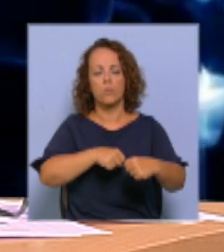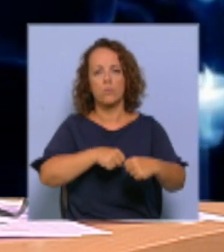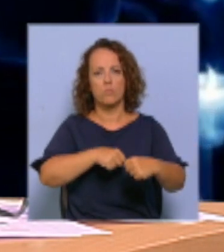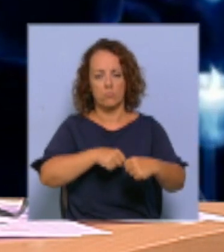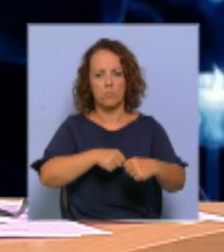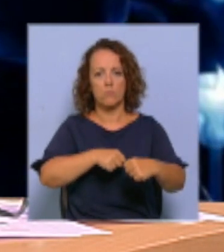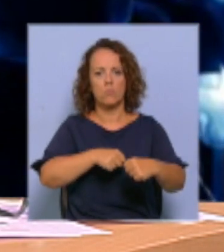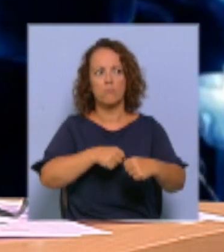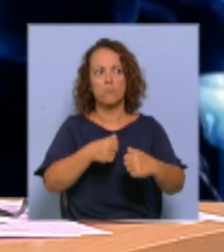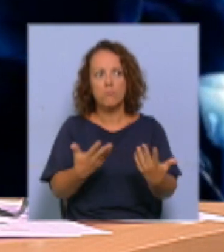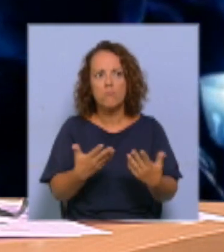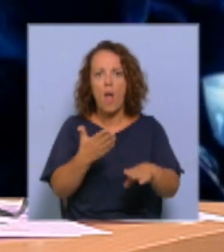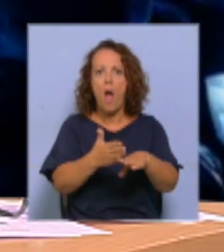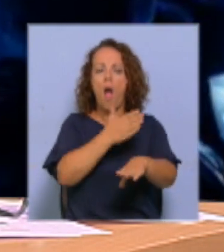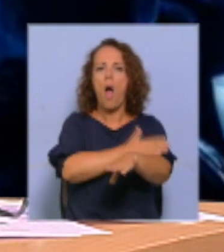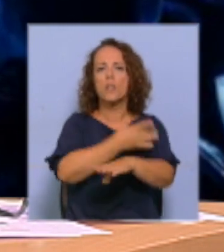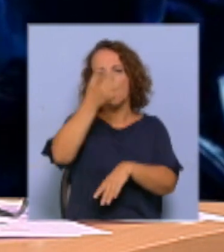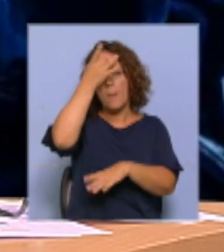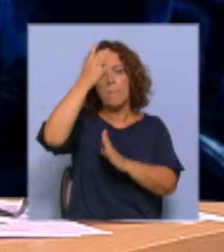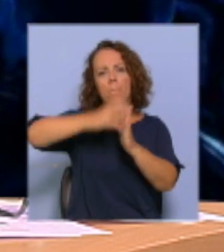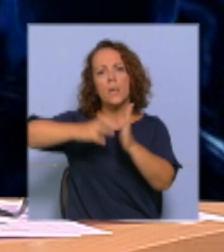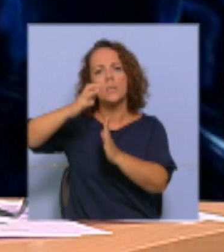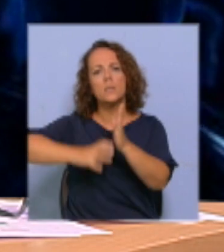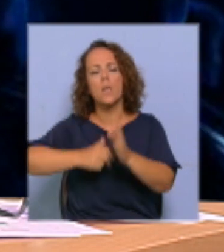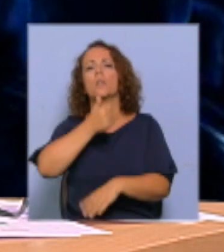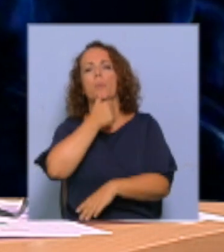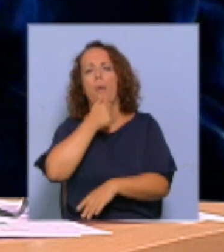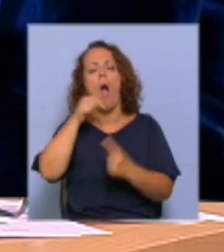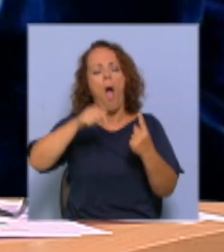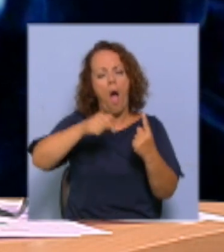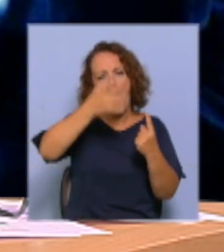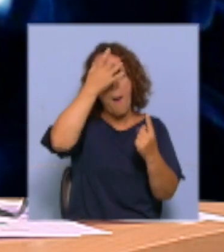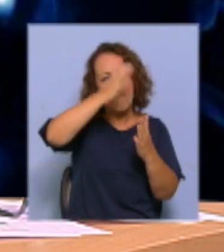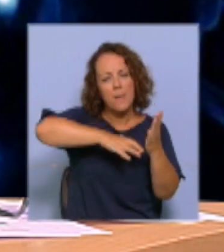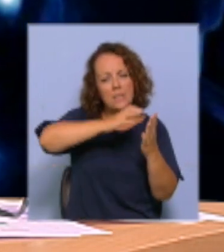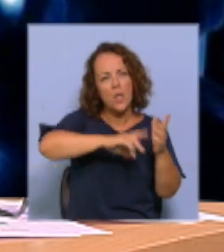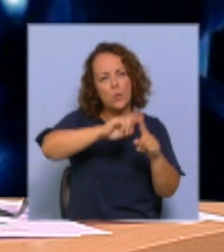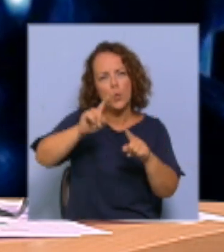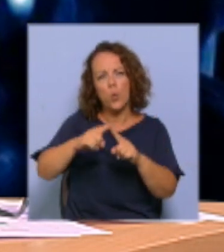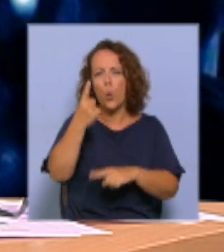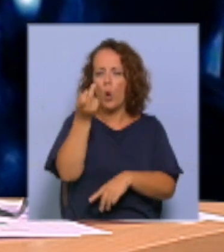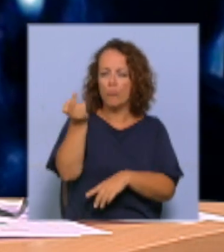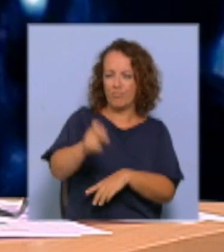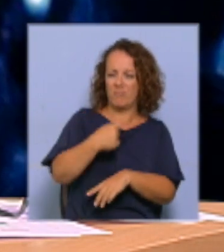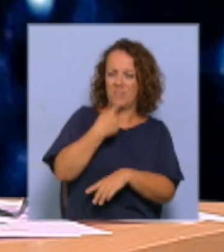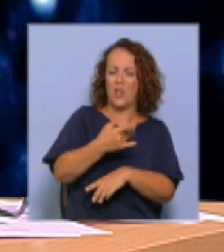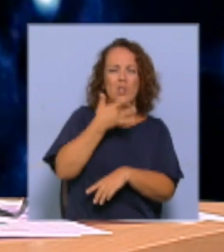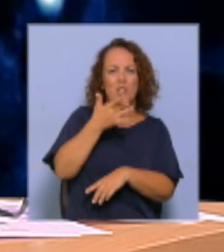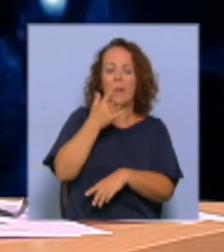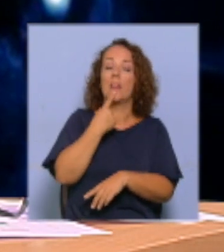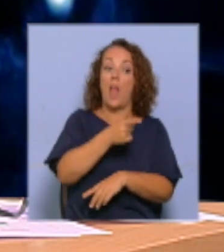vem nos pareceres. E nesses pareceres, a certa altura, diz uma coisa tão tonta quanto que a escola